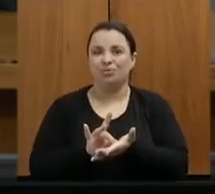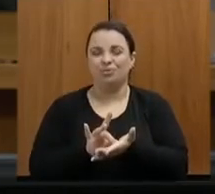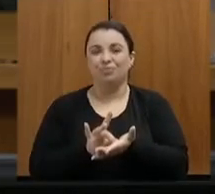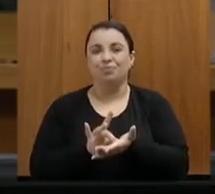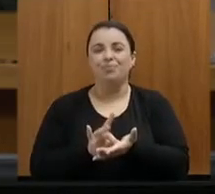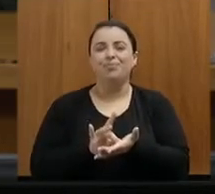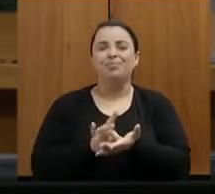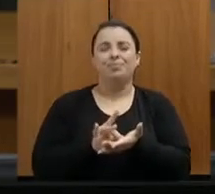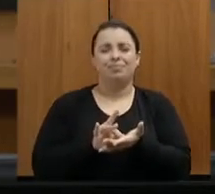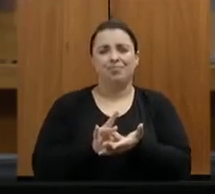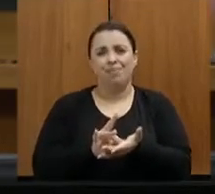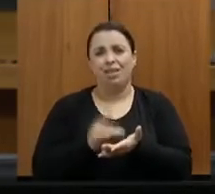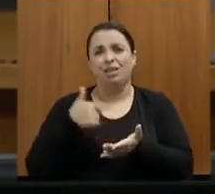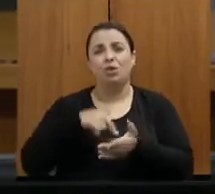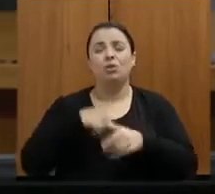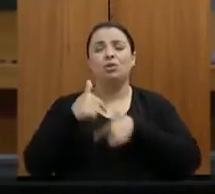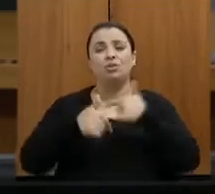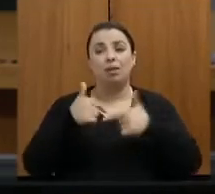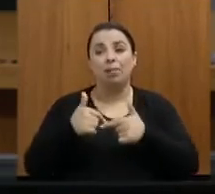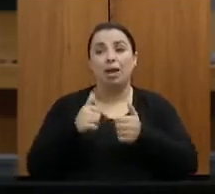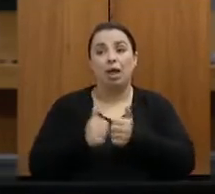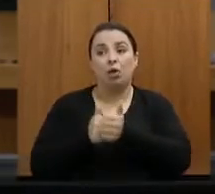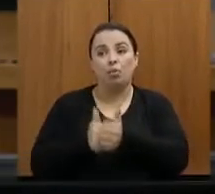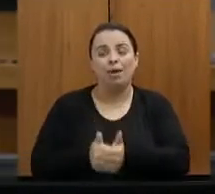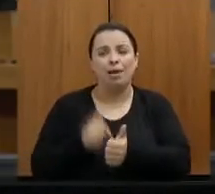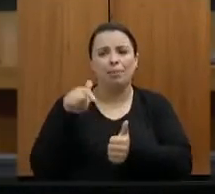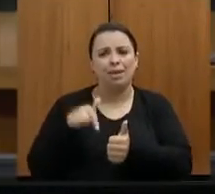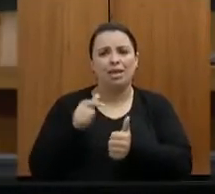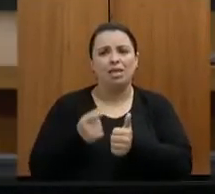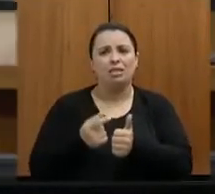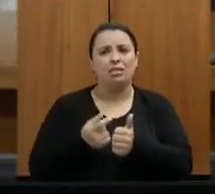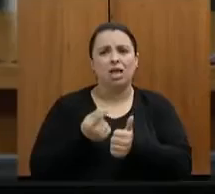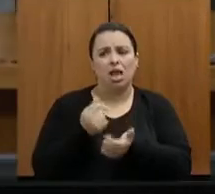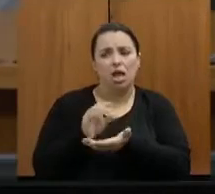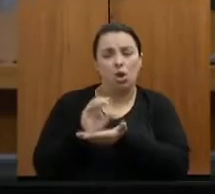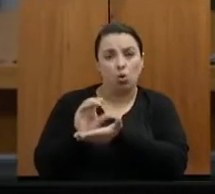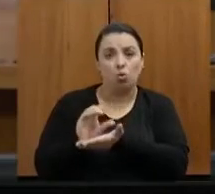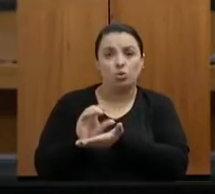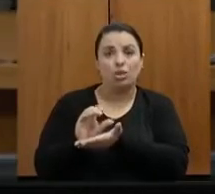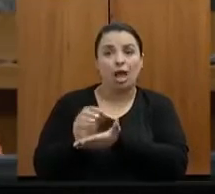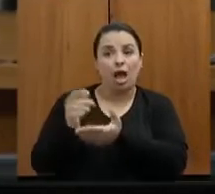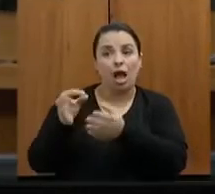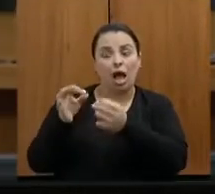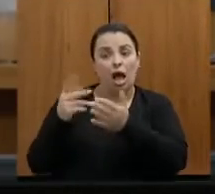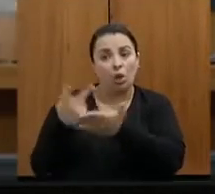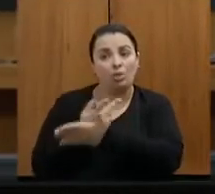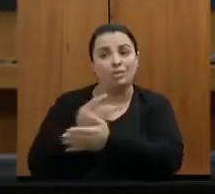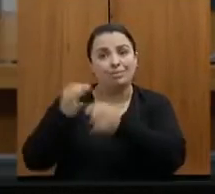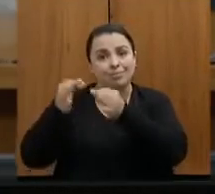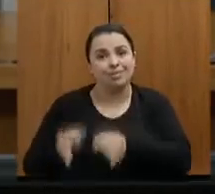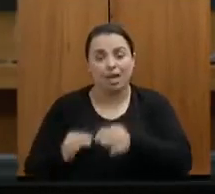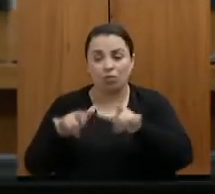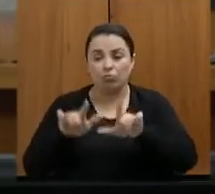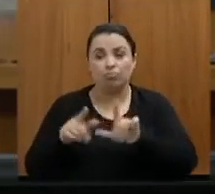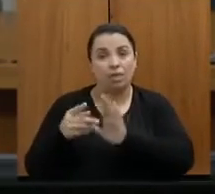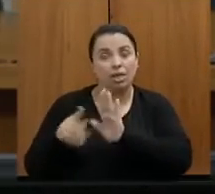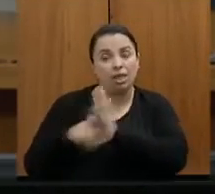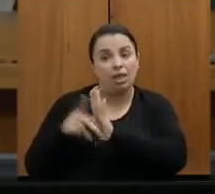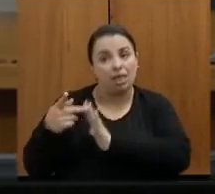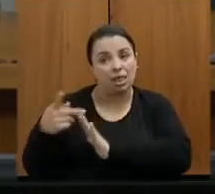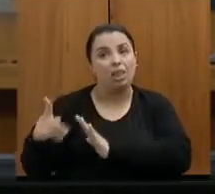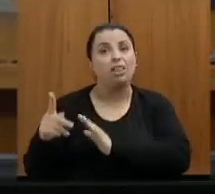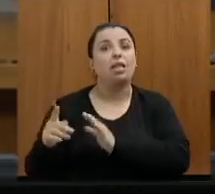que esse recurso seja de fato executado, está sendo feito. E hoje nós temos 22.500 títulos